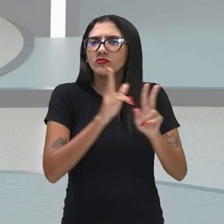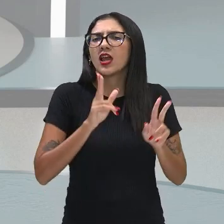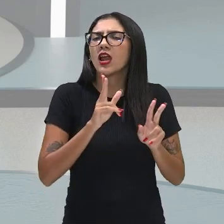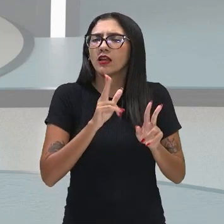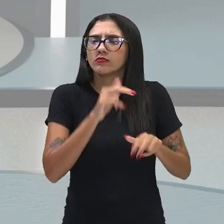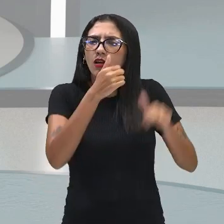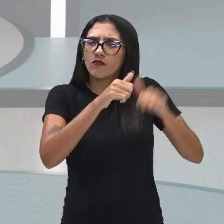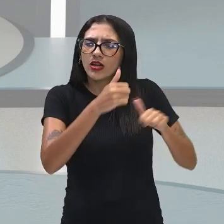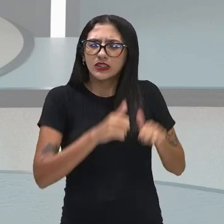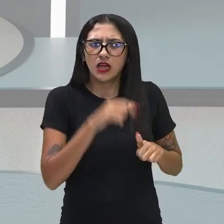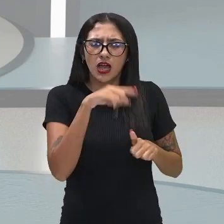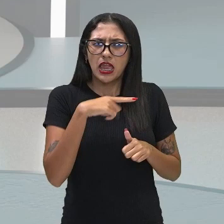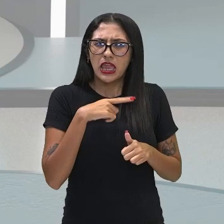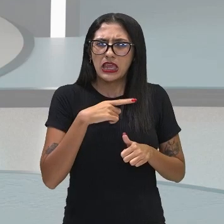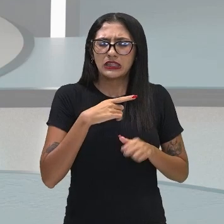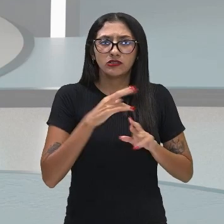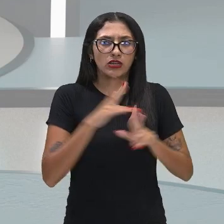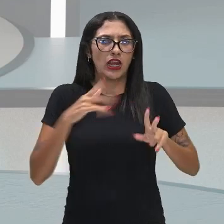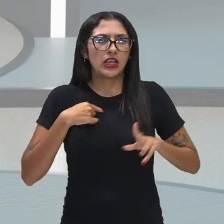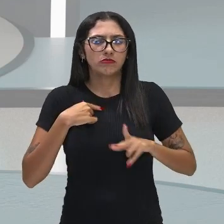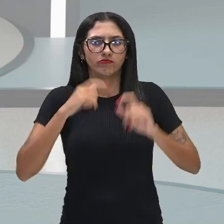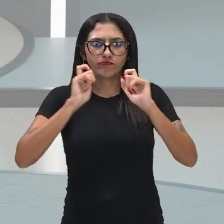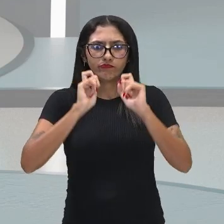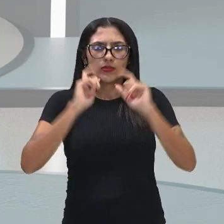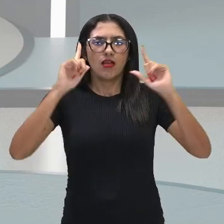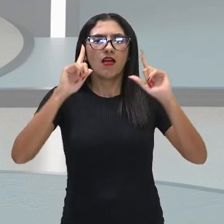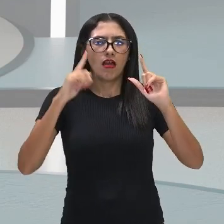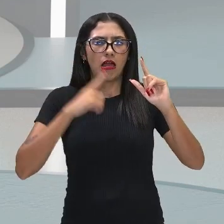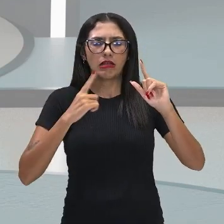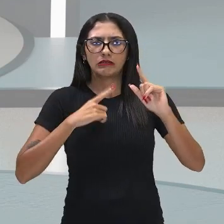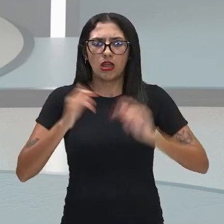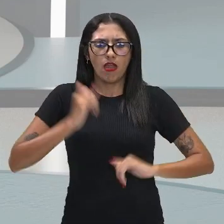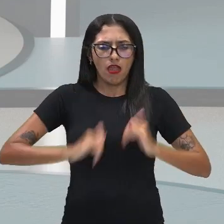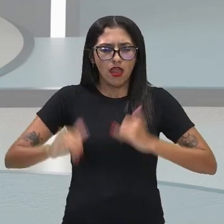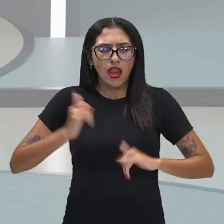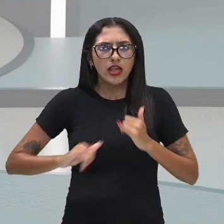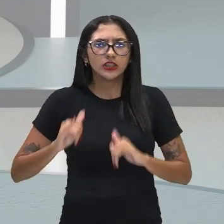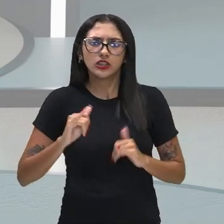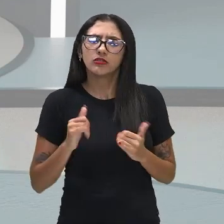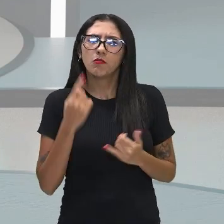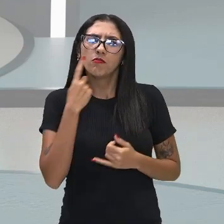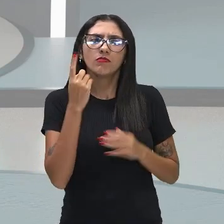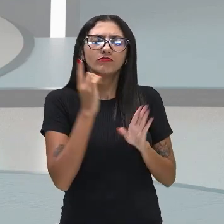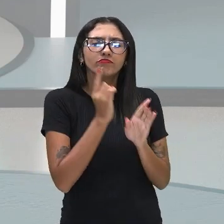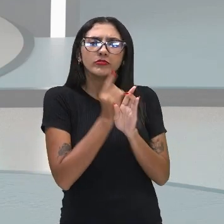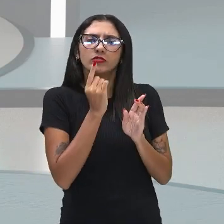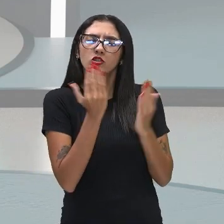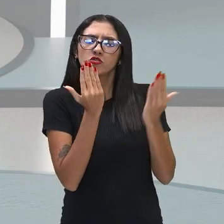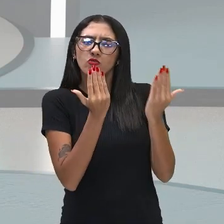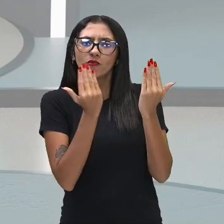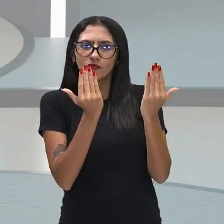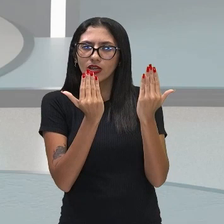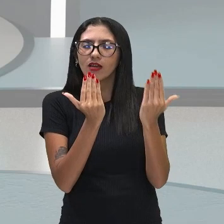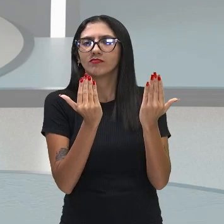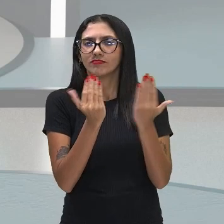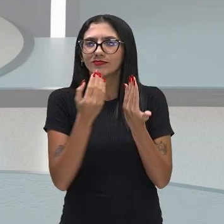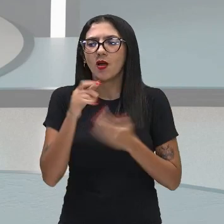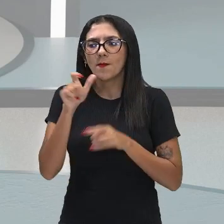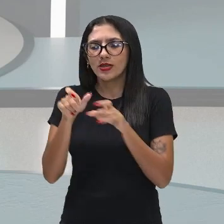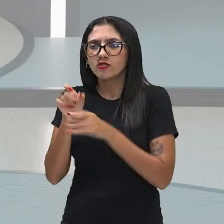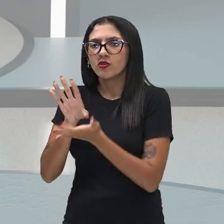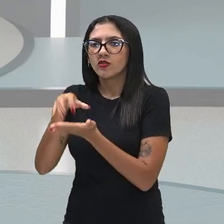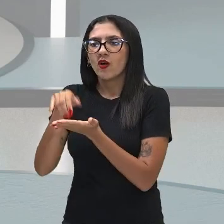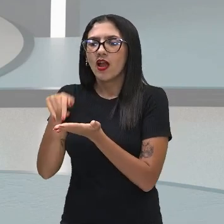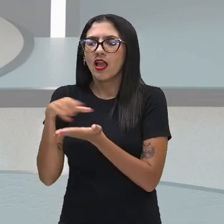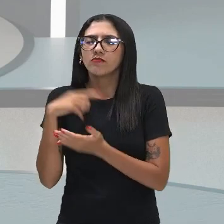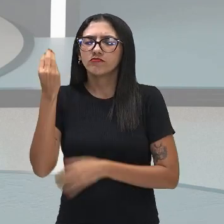está mais, né, ligado ali, com muita disposição, tem algo que chama a atenção. As pessoas são especialistas. Então, o que